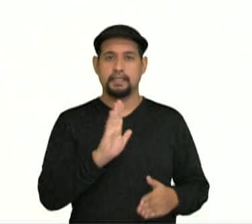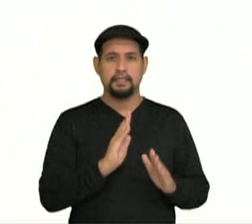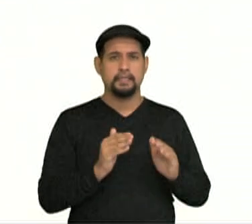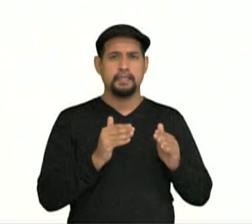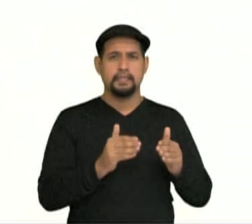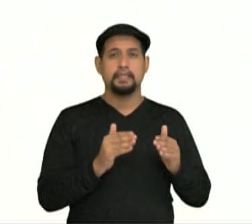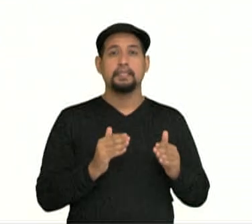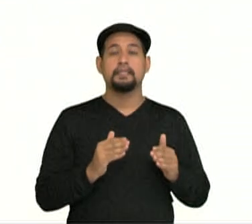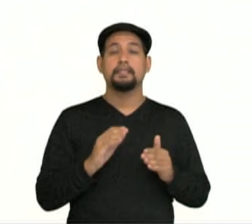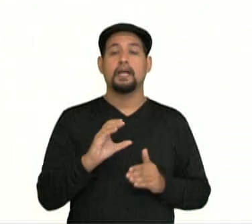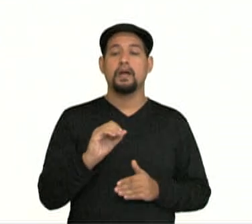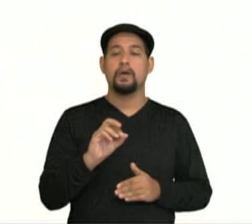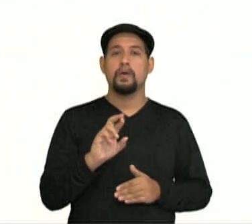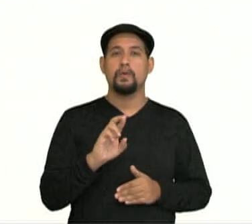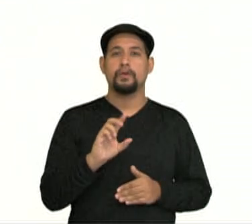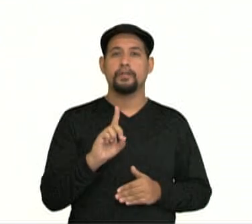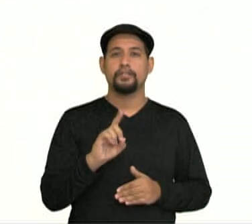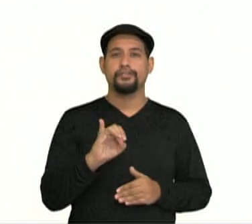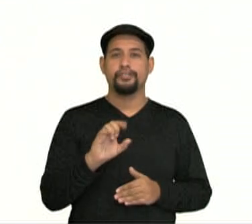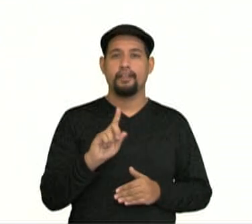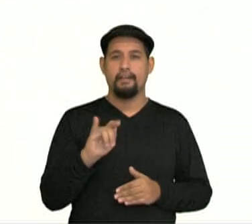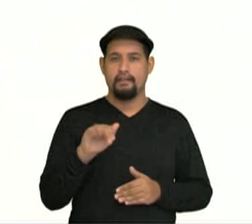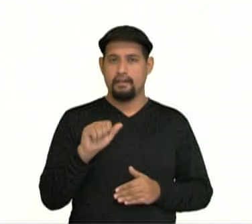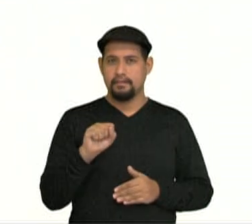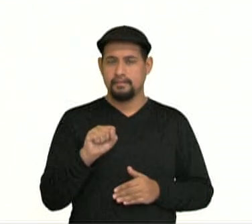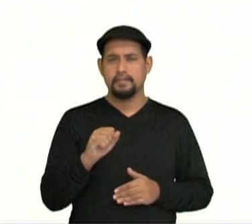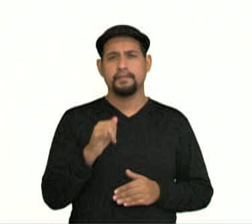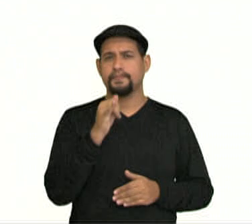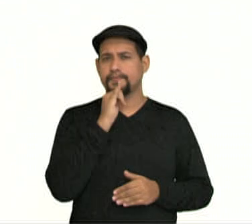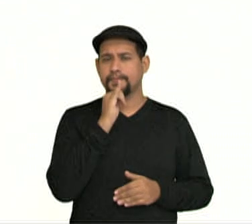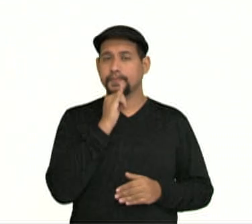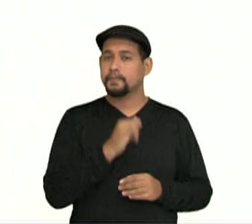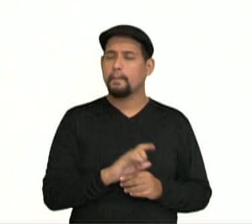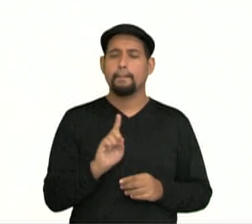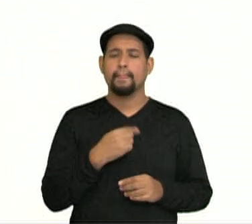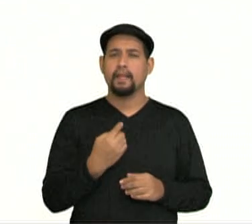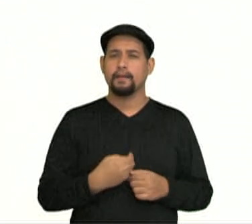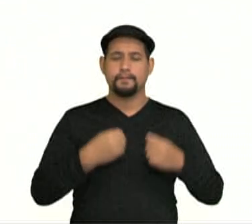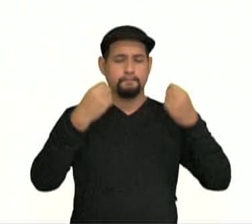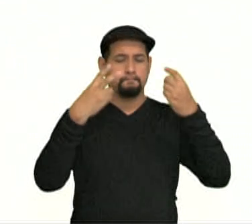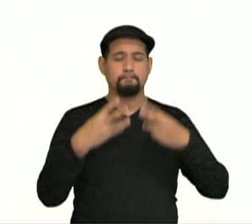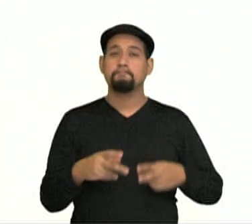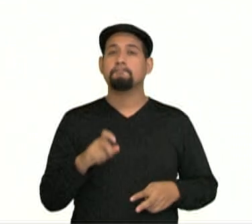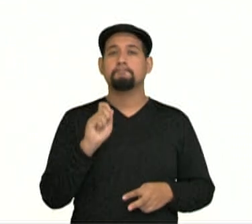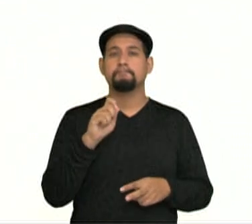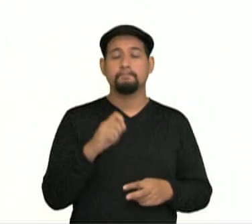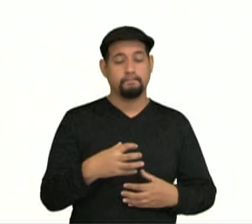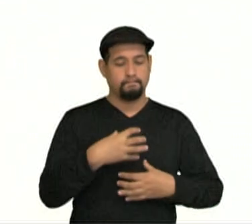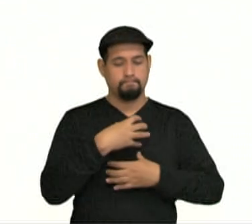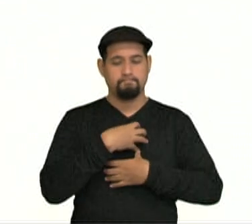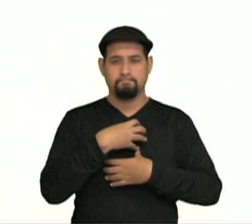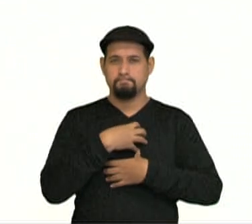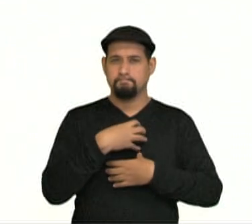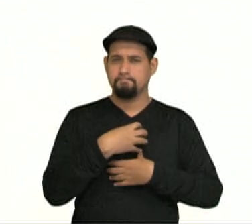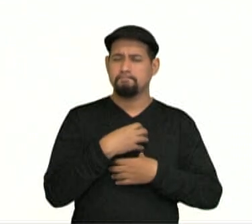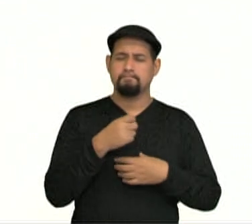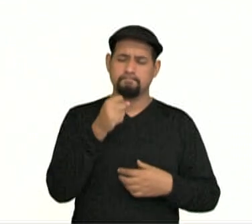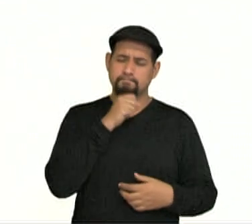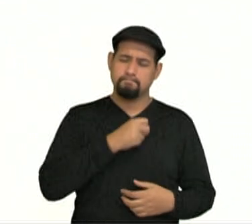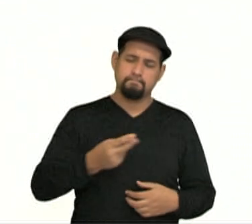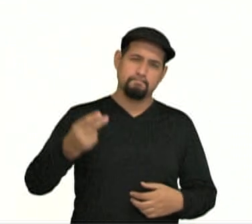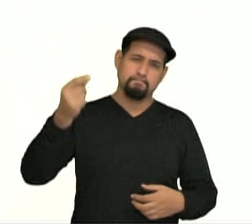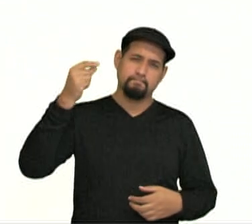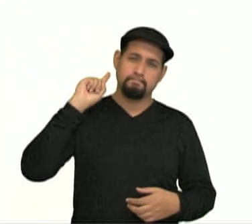as cordilheiras recentes. Quando falamos em maciços antigos, estamos nos referindo às formas de relevo mais antigas do